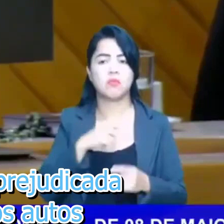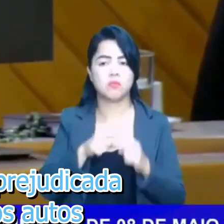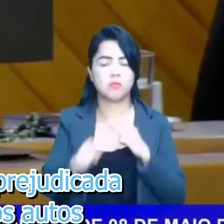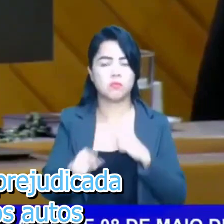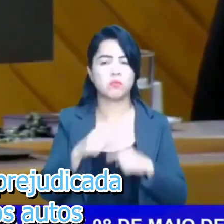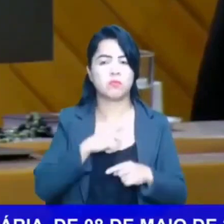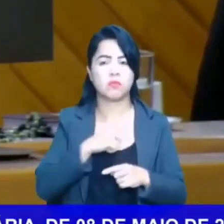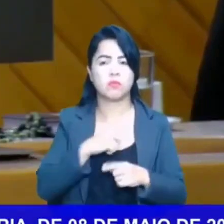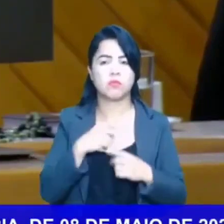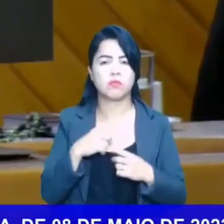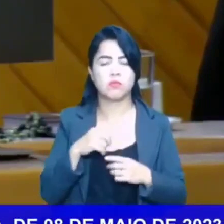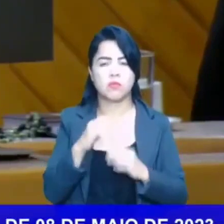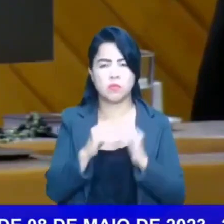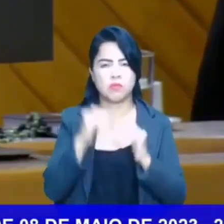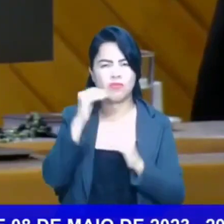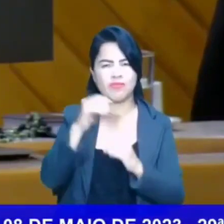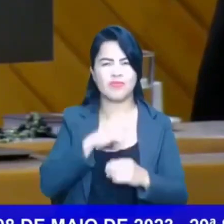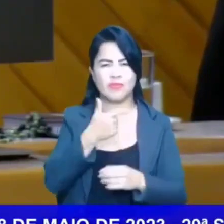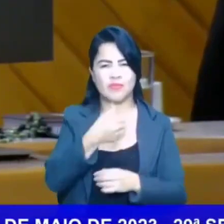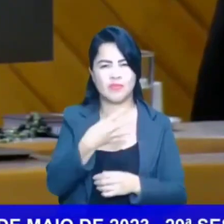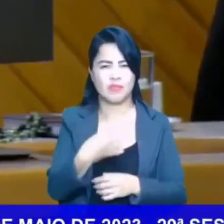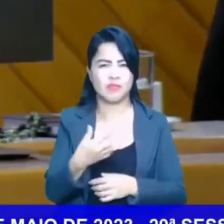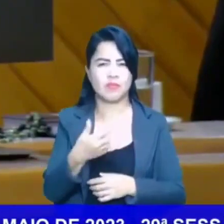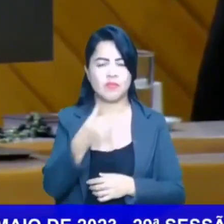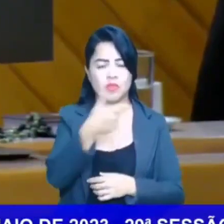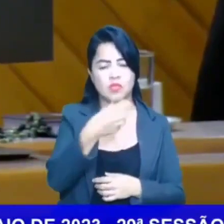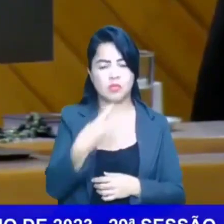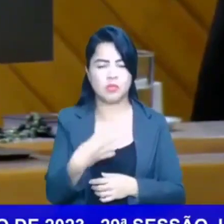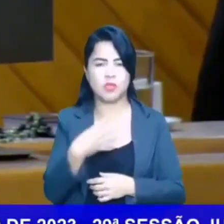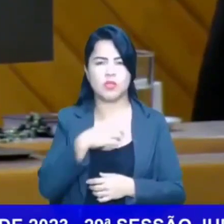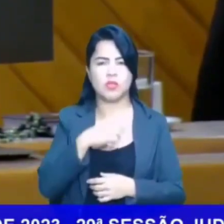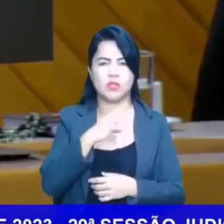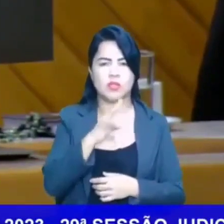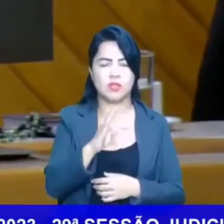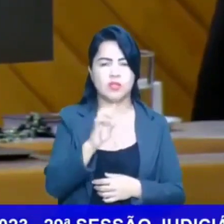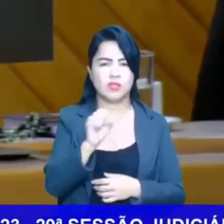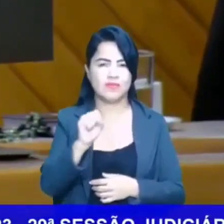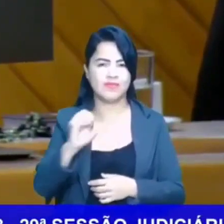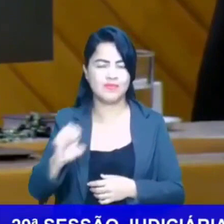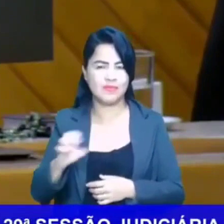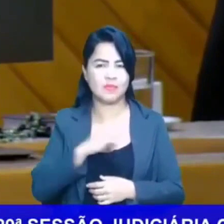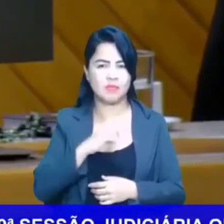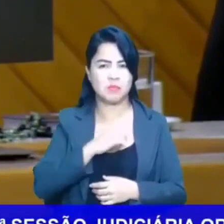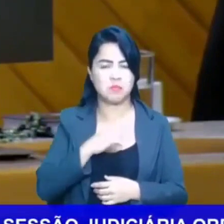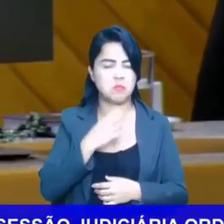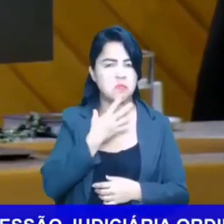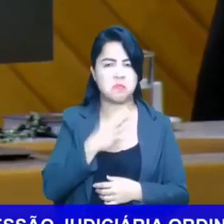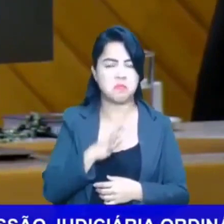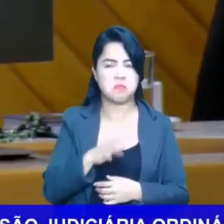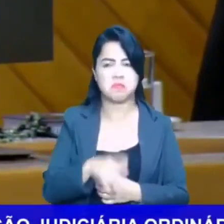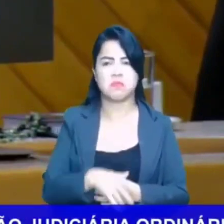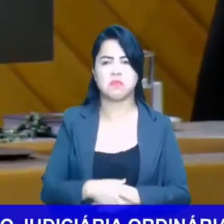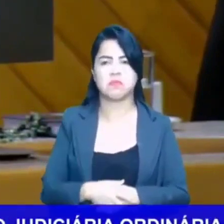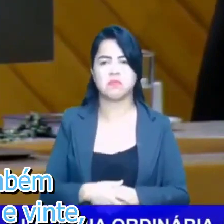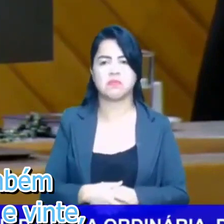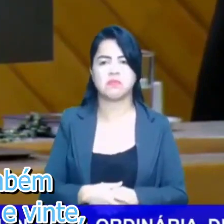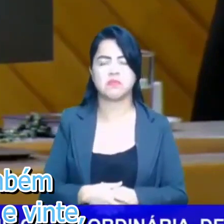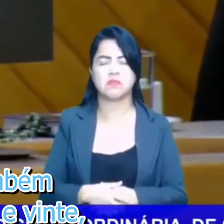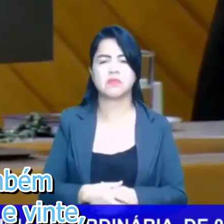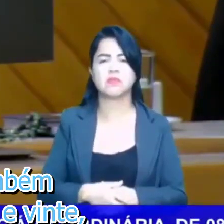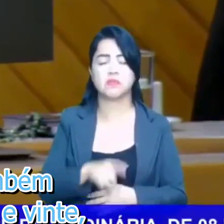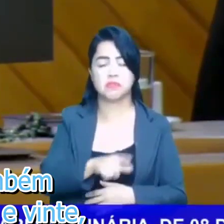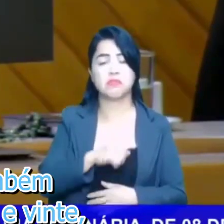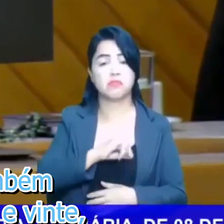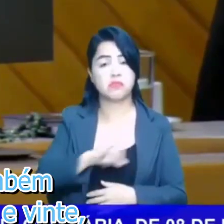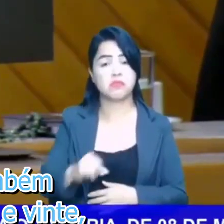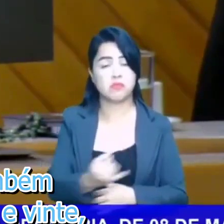acervo probatório dos autos, enunciado 24 da súmula do TSE, agravo em recurso especial não conhecido. Por